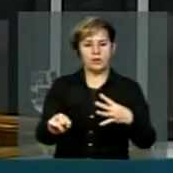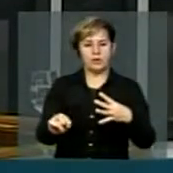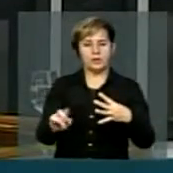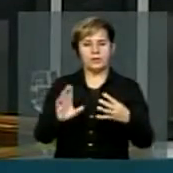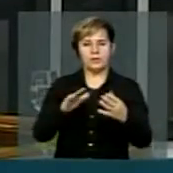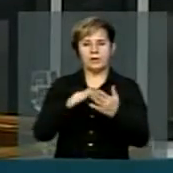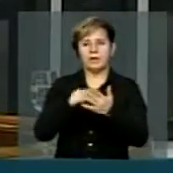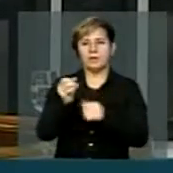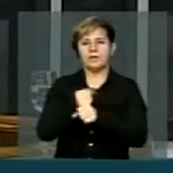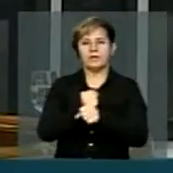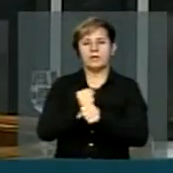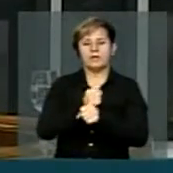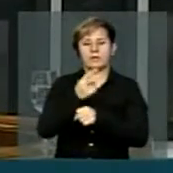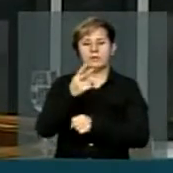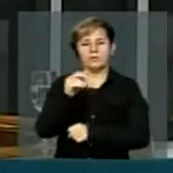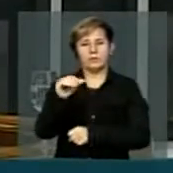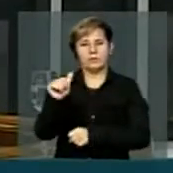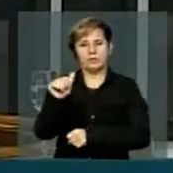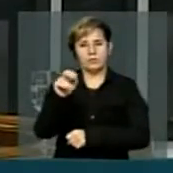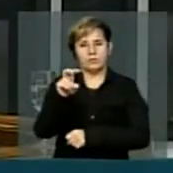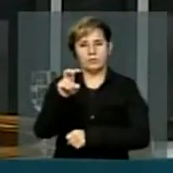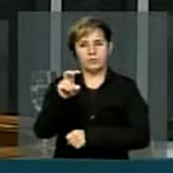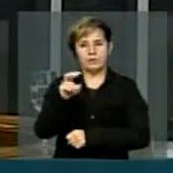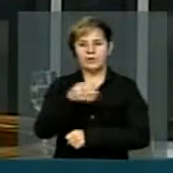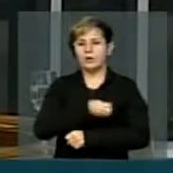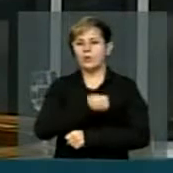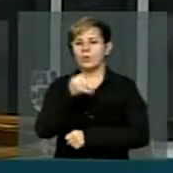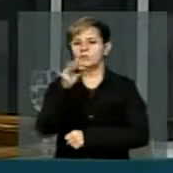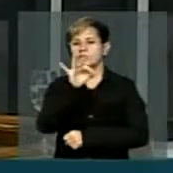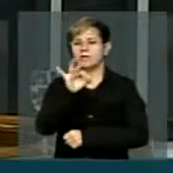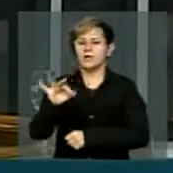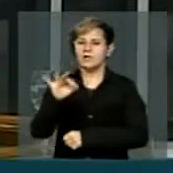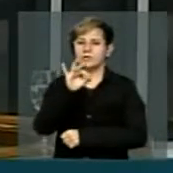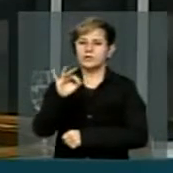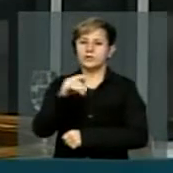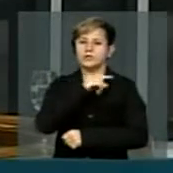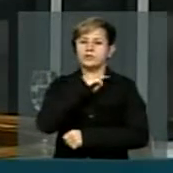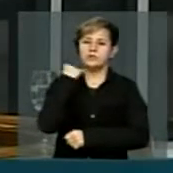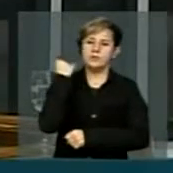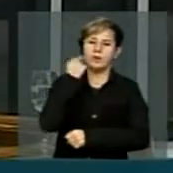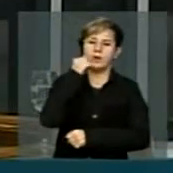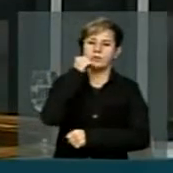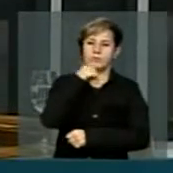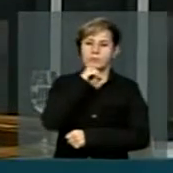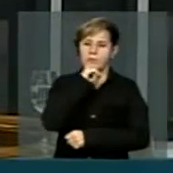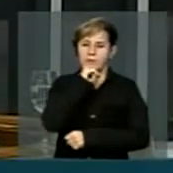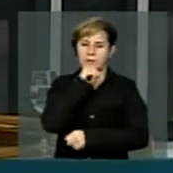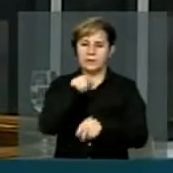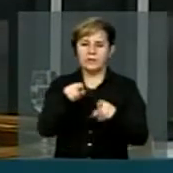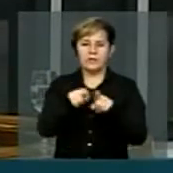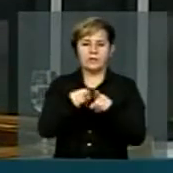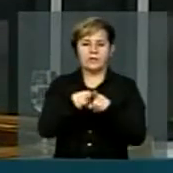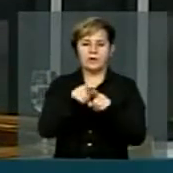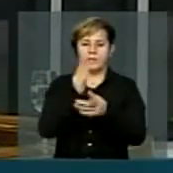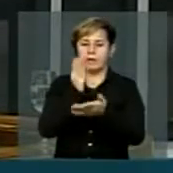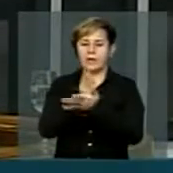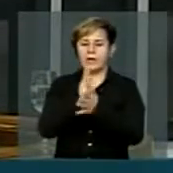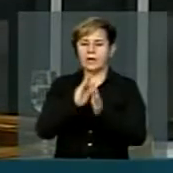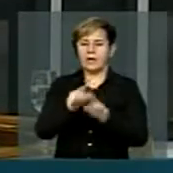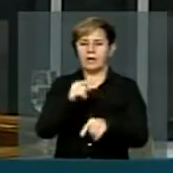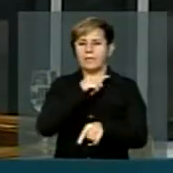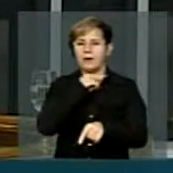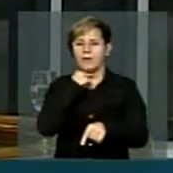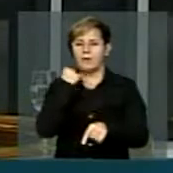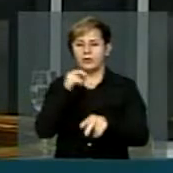até 2015 a taxa de mortalidade materna, deter o da mortalidade por câncer